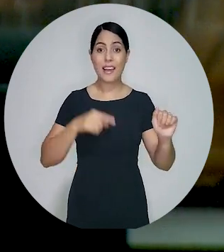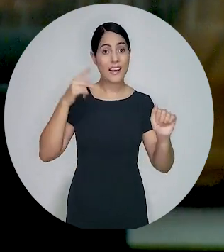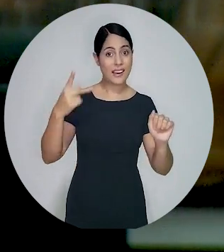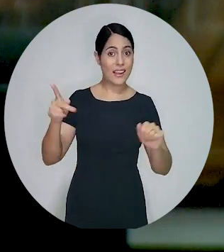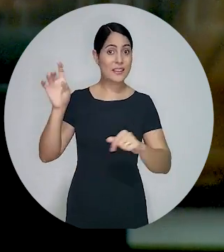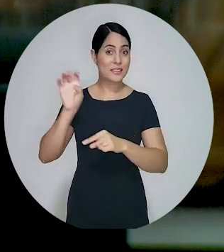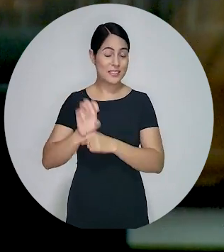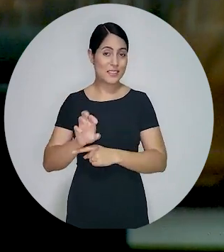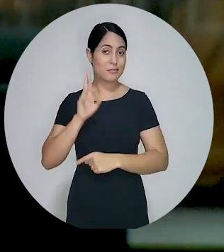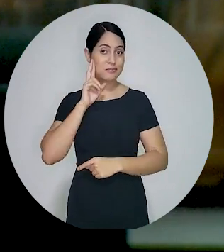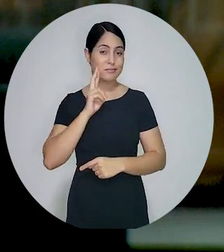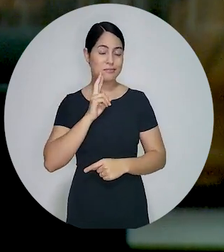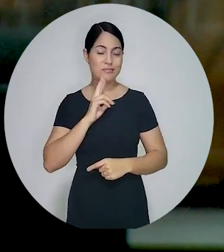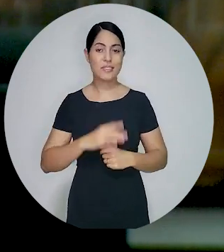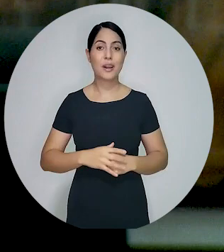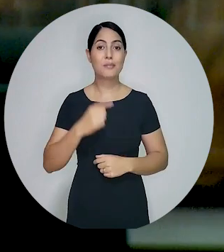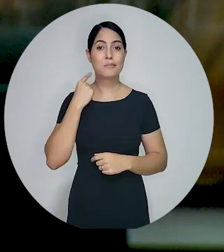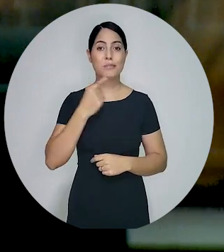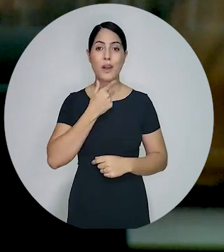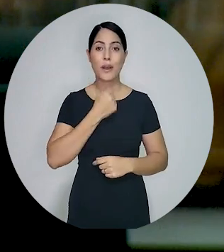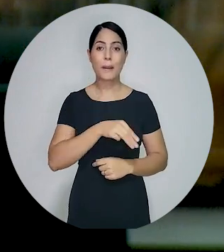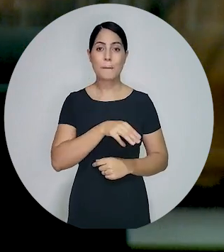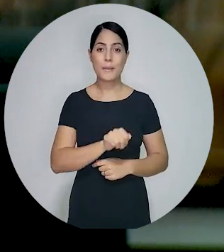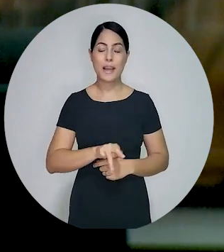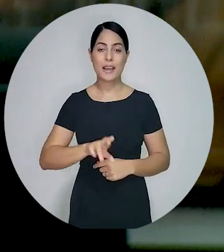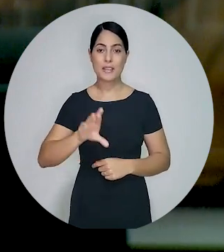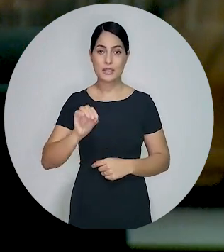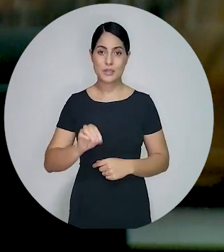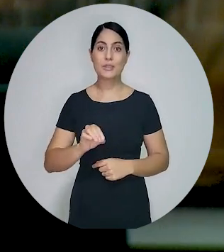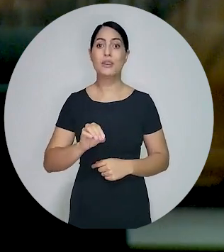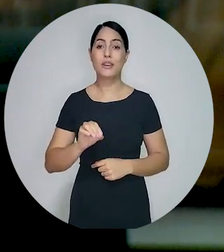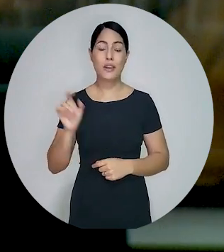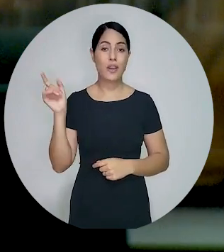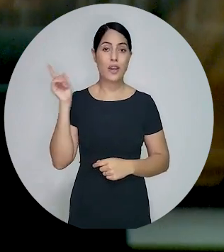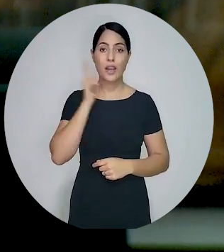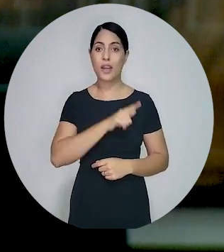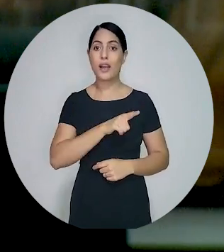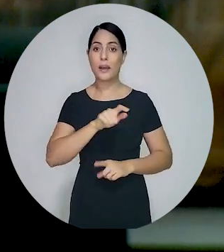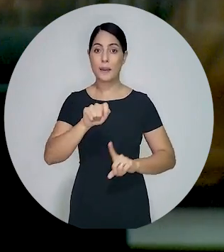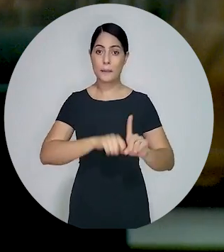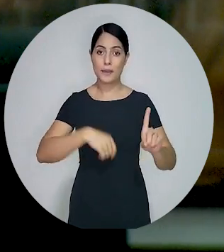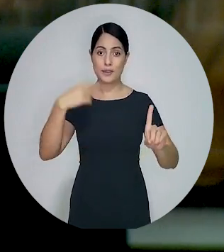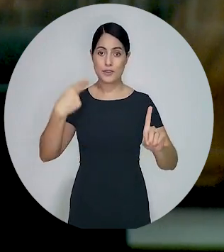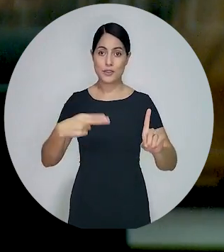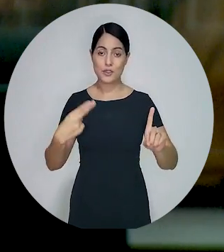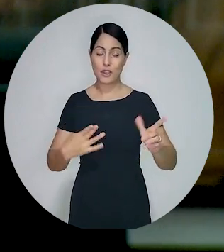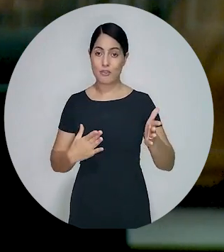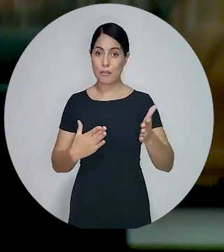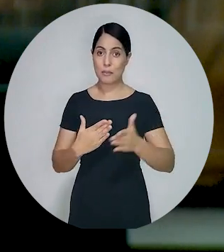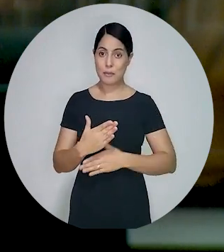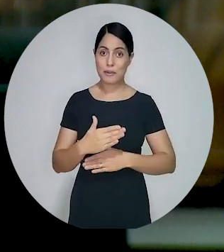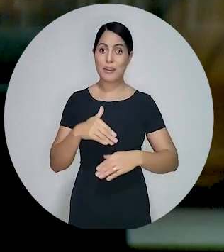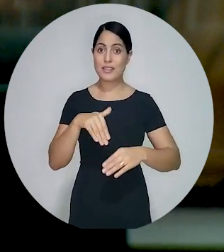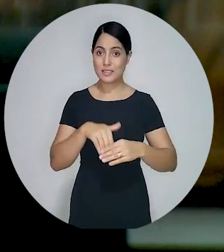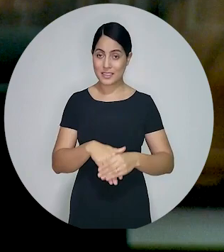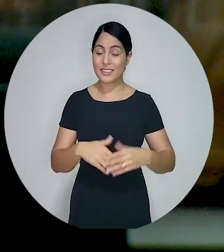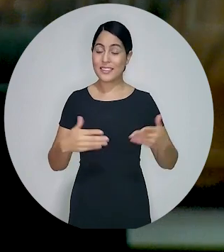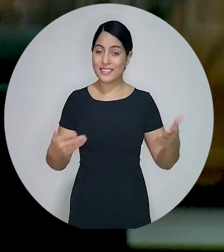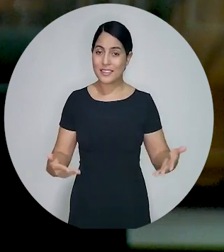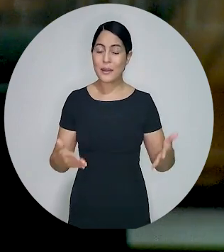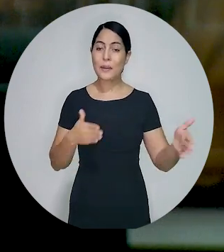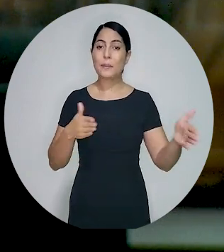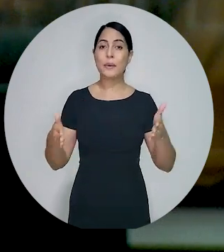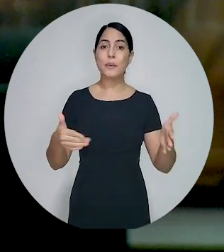dos Advogados da seccional. O advogado Márcio Nogueira, vencedor das eleições locais em novembro do ano passado,